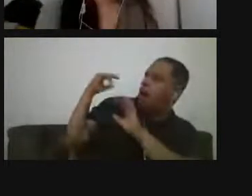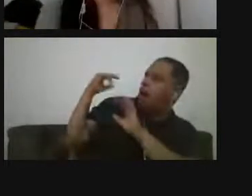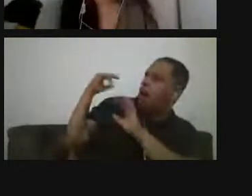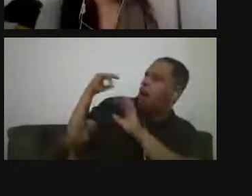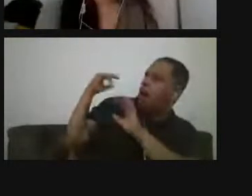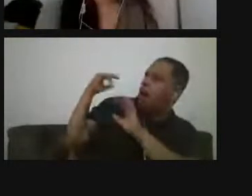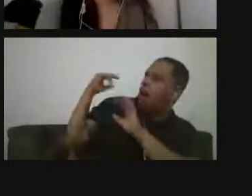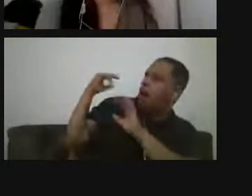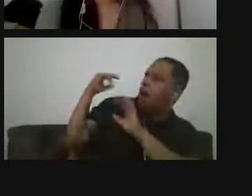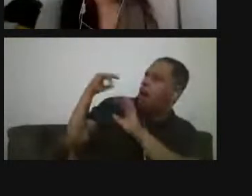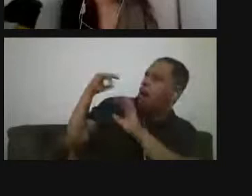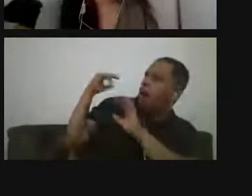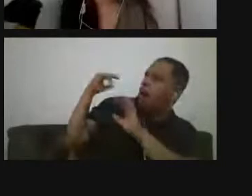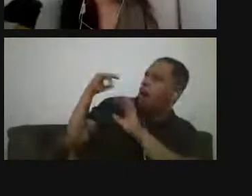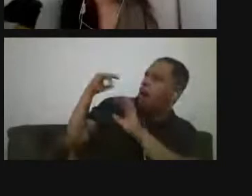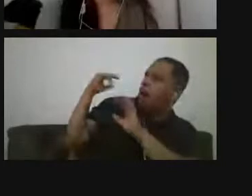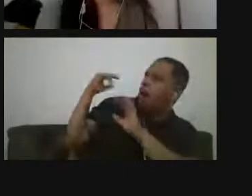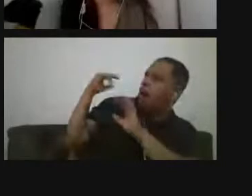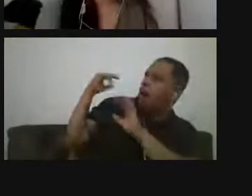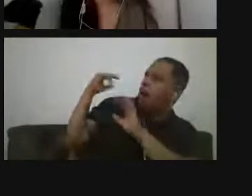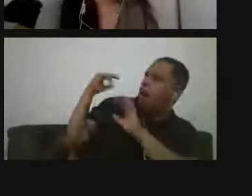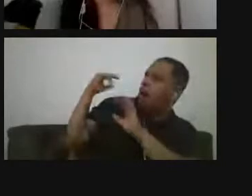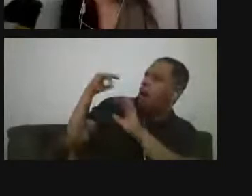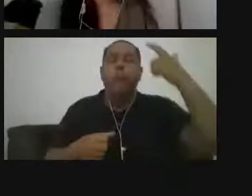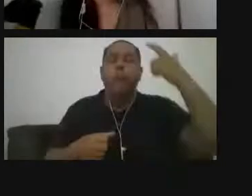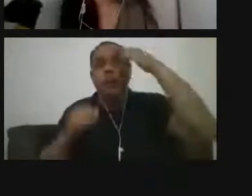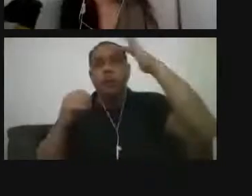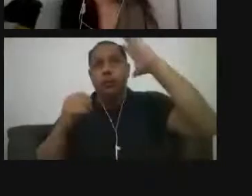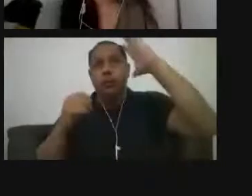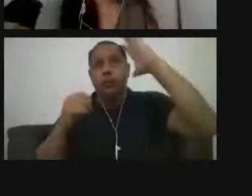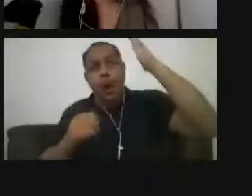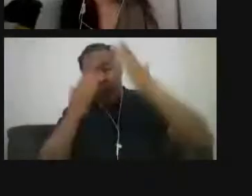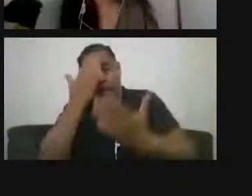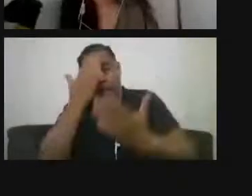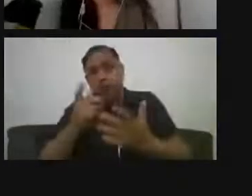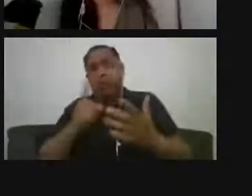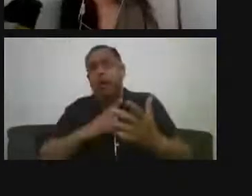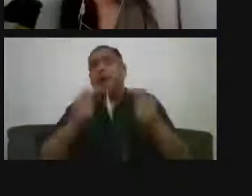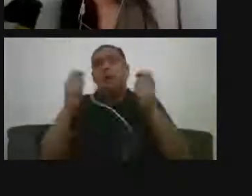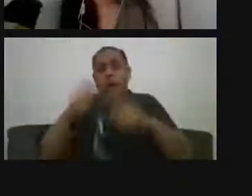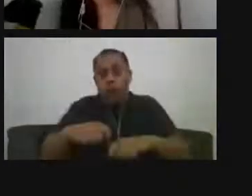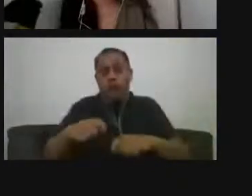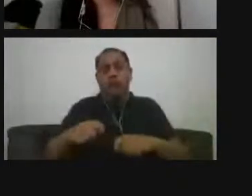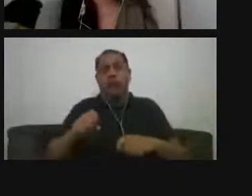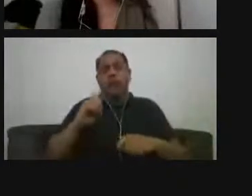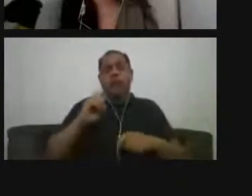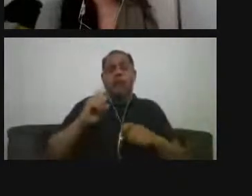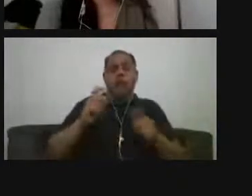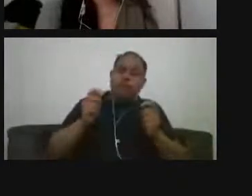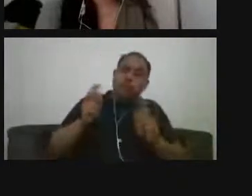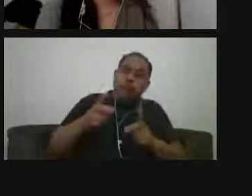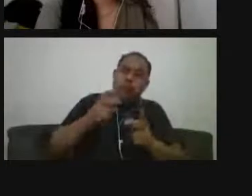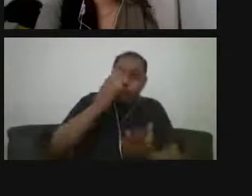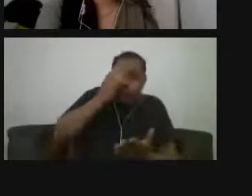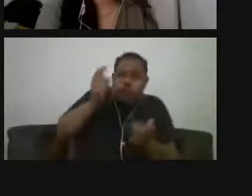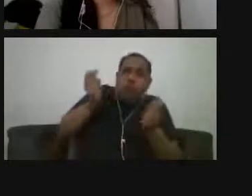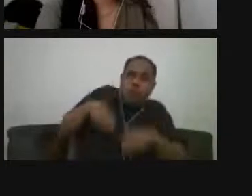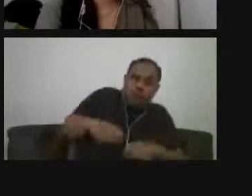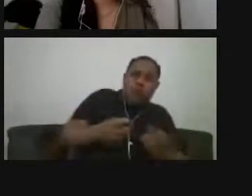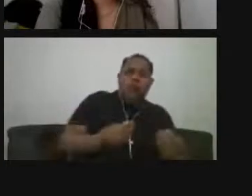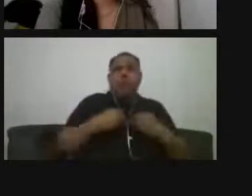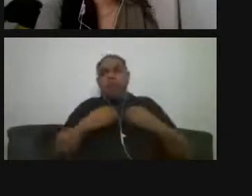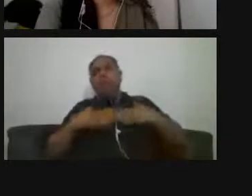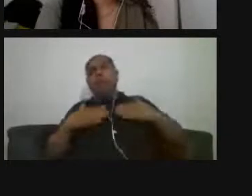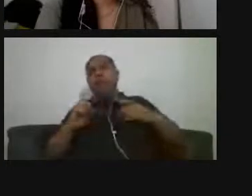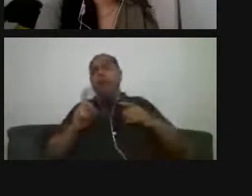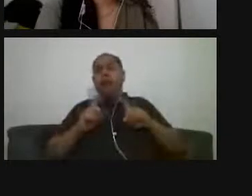uma possibilidade, ainda que ela não seja uma possibilidade para mim. Mas essa possibilidade que ontem não estava no meu